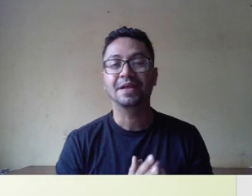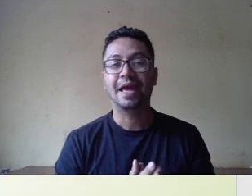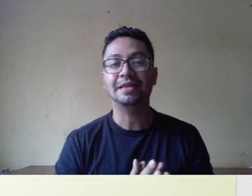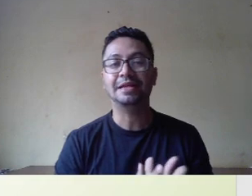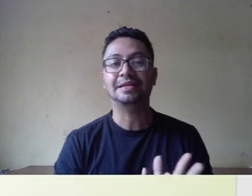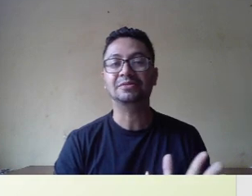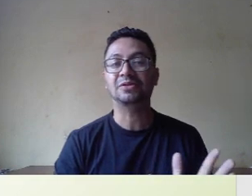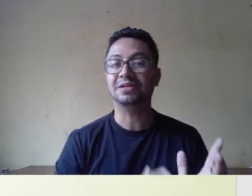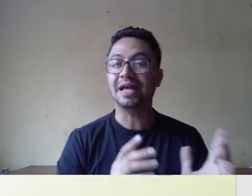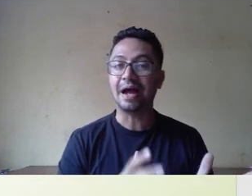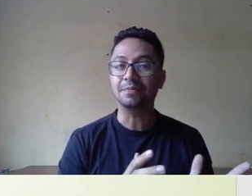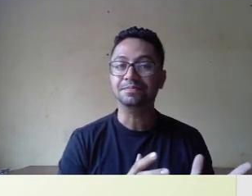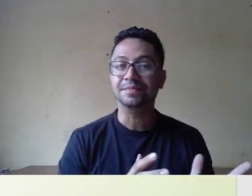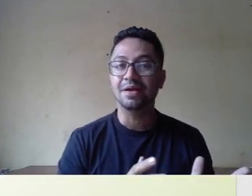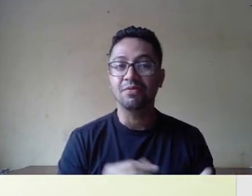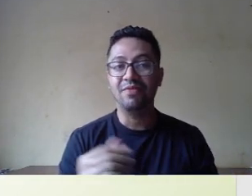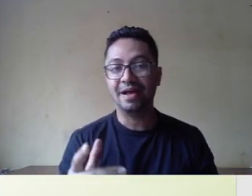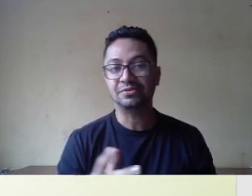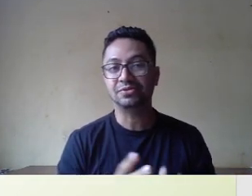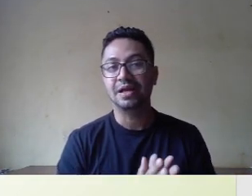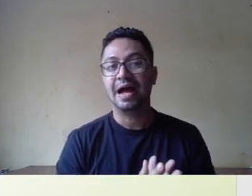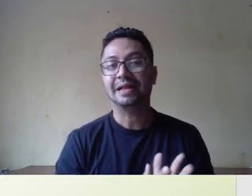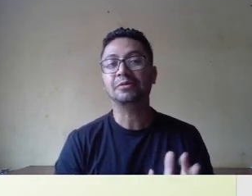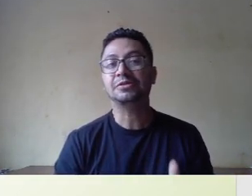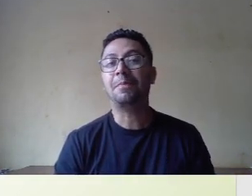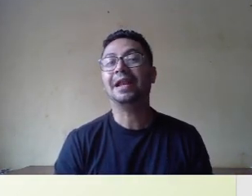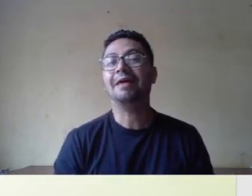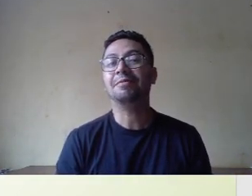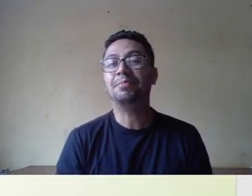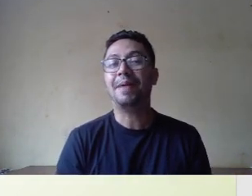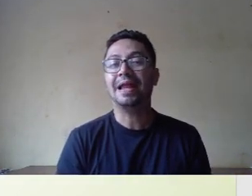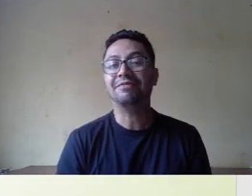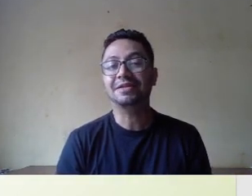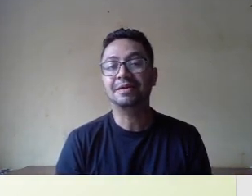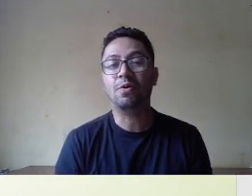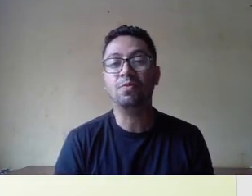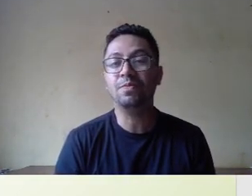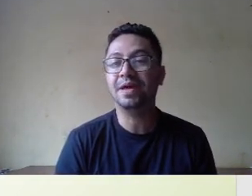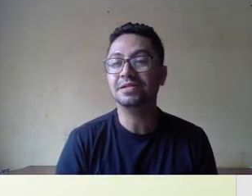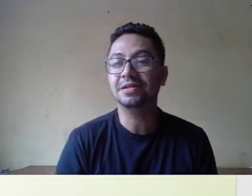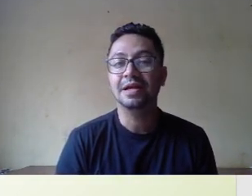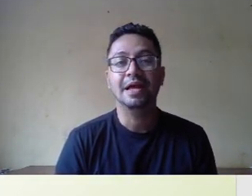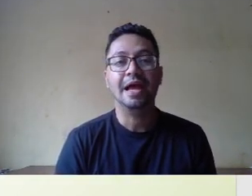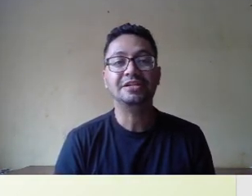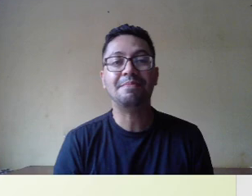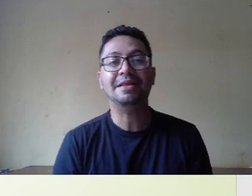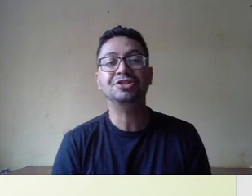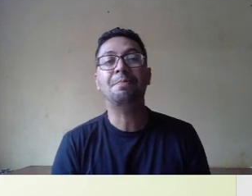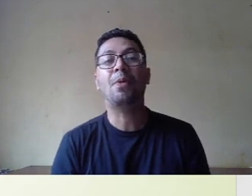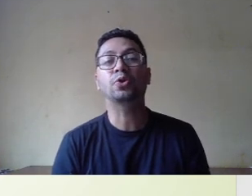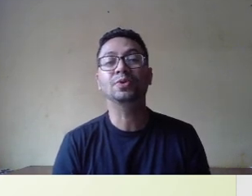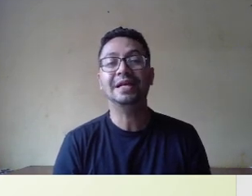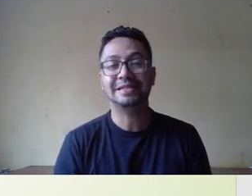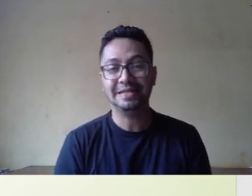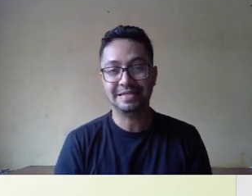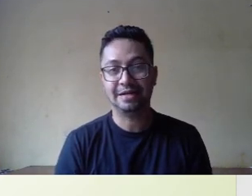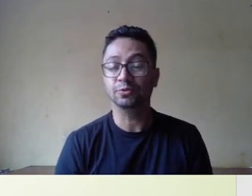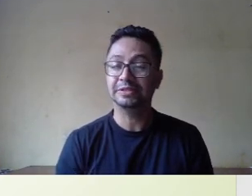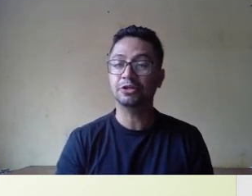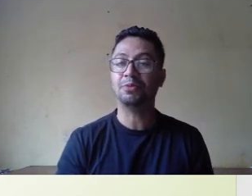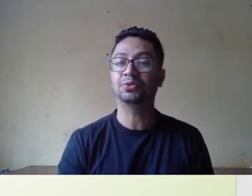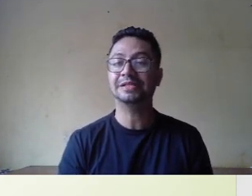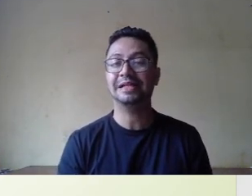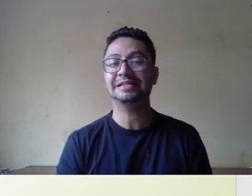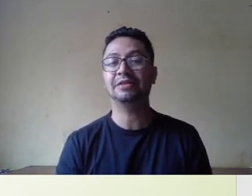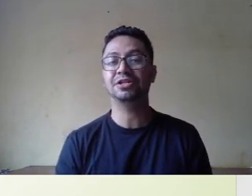distinção entre tradução literal versus a tradução palavra por palavra, que comumente é chamada de português sinalizado. O